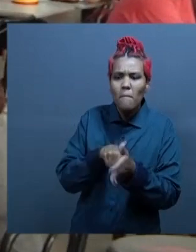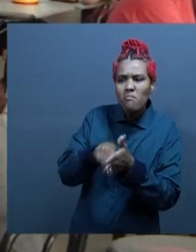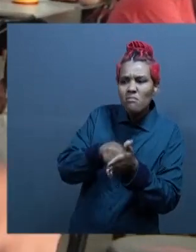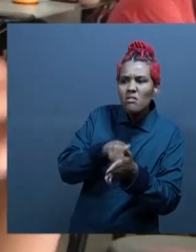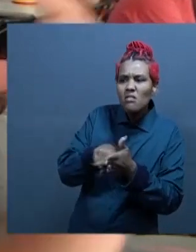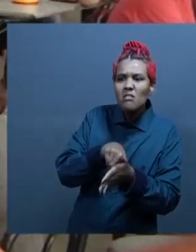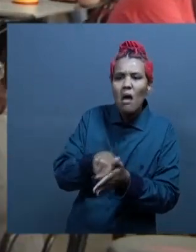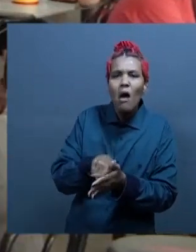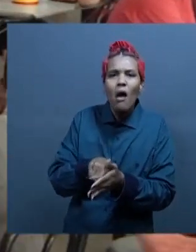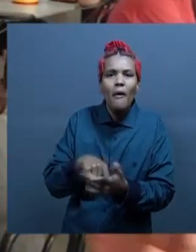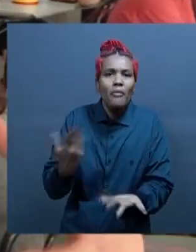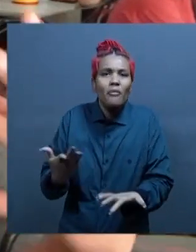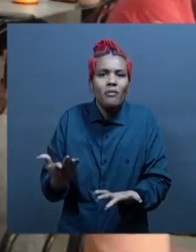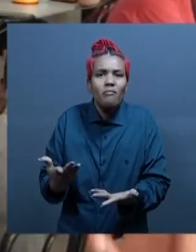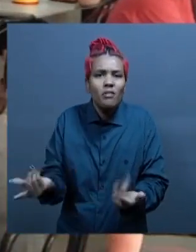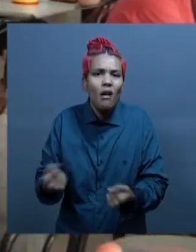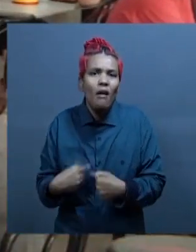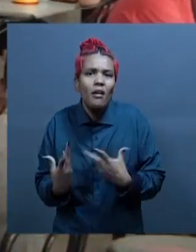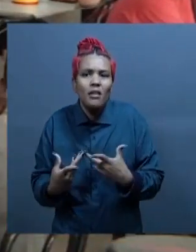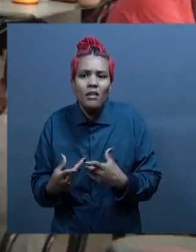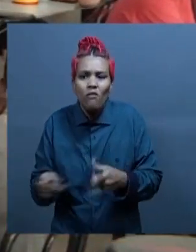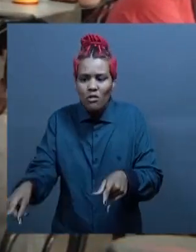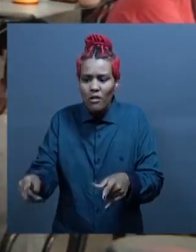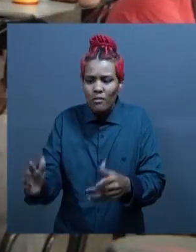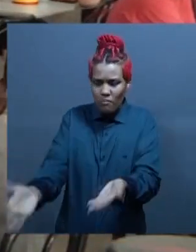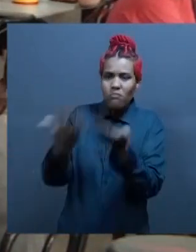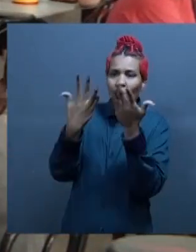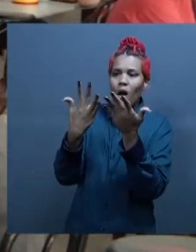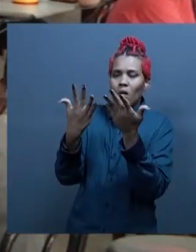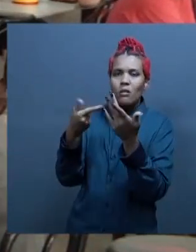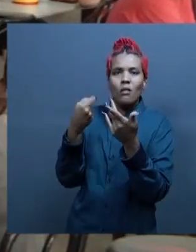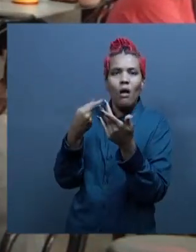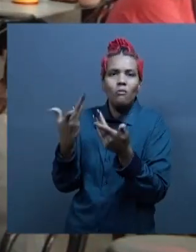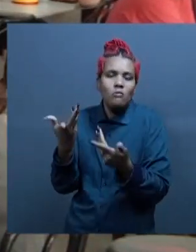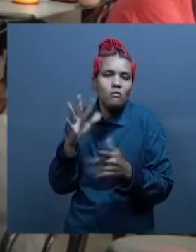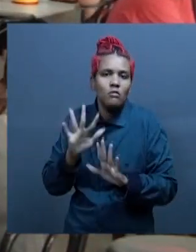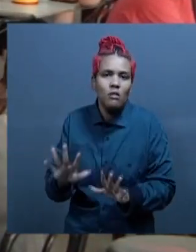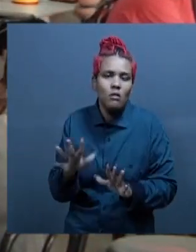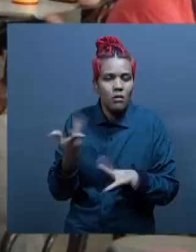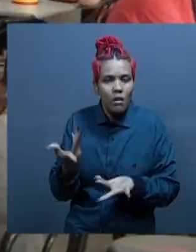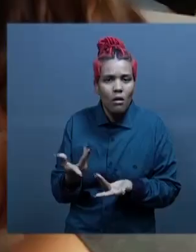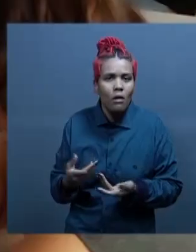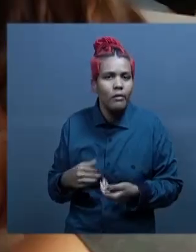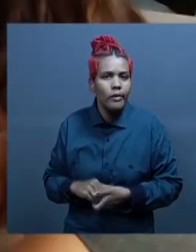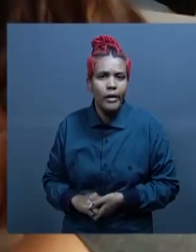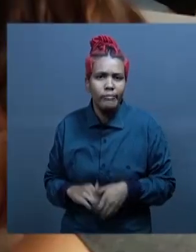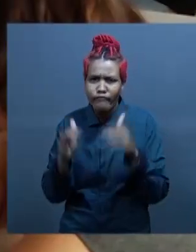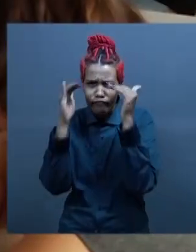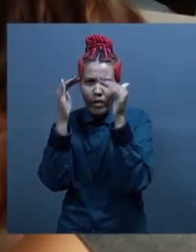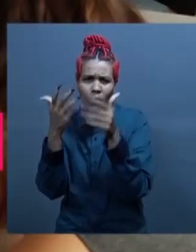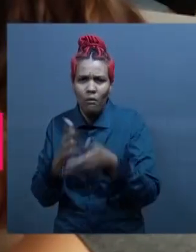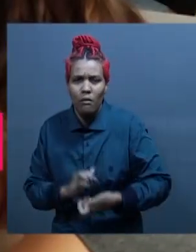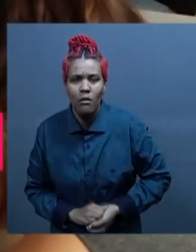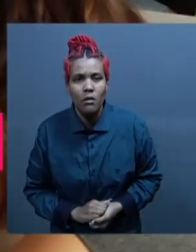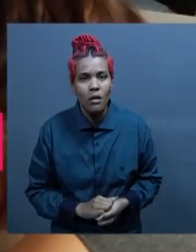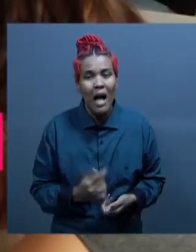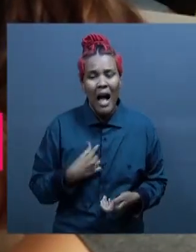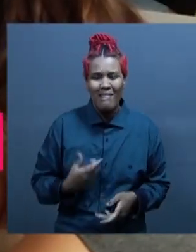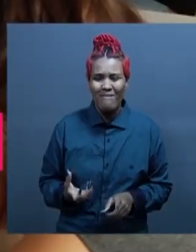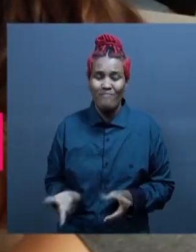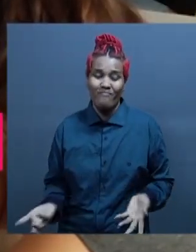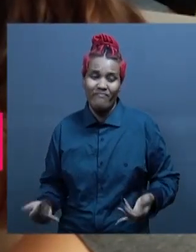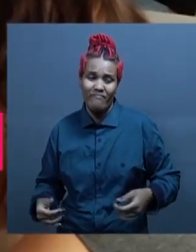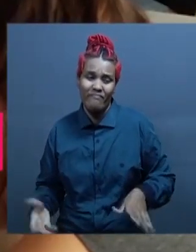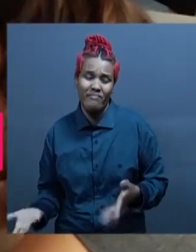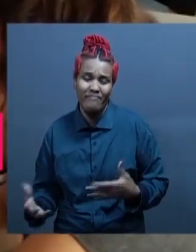atrás e como surpresa aparece nas suas redes sociais o anúncio a respeito em mim camada um pouco porque